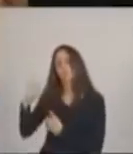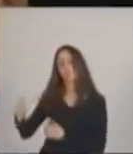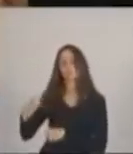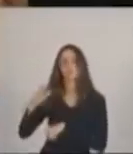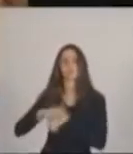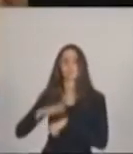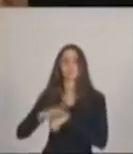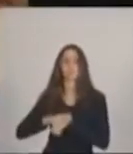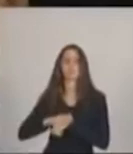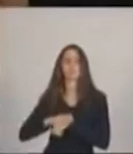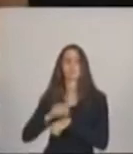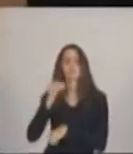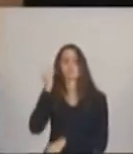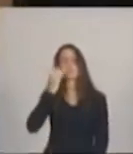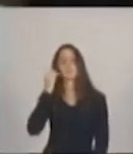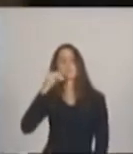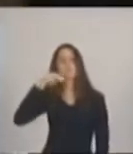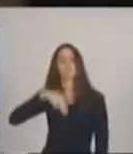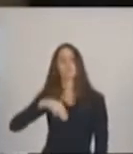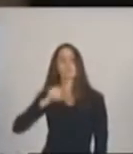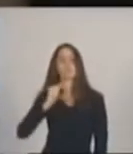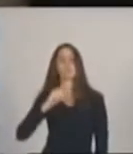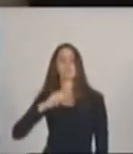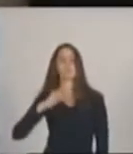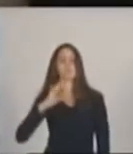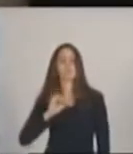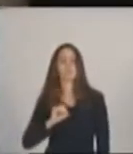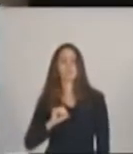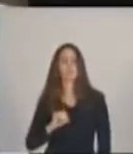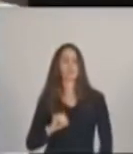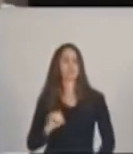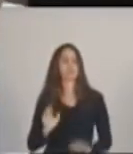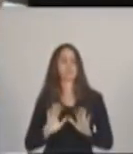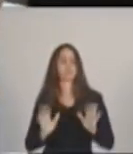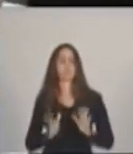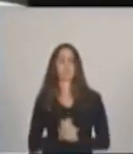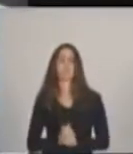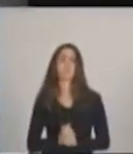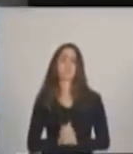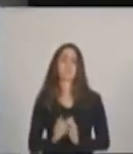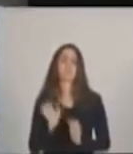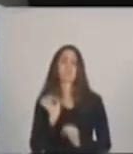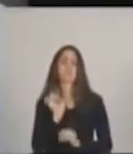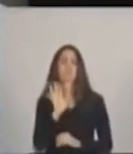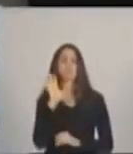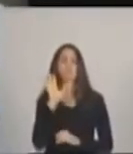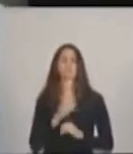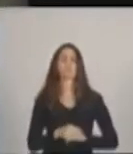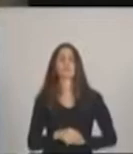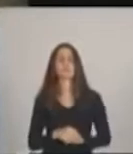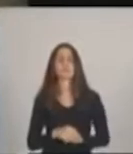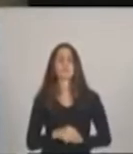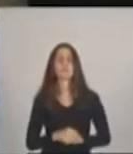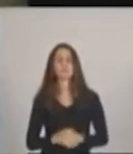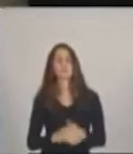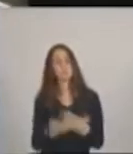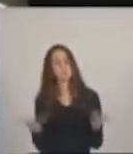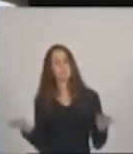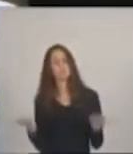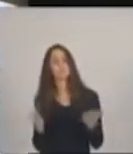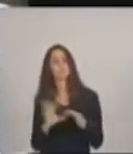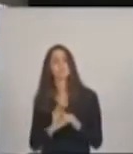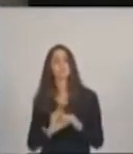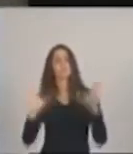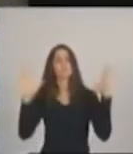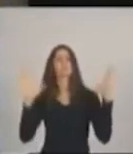entendimento do ilustre deputado Marcelo Santos. Então, já foi feito tudo isso pela constitucionalidade, agora área